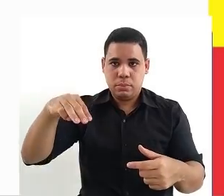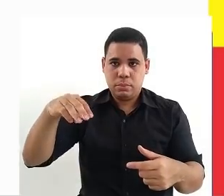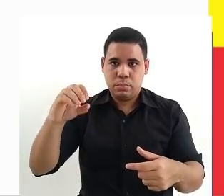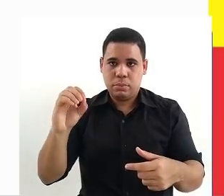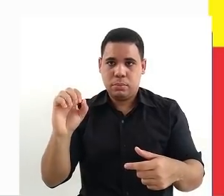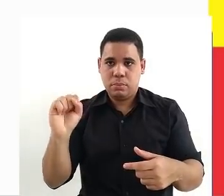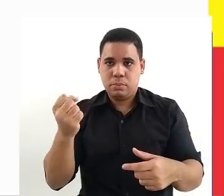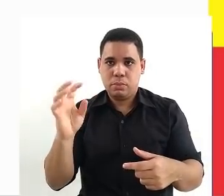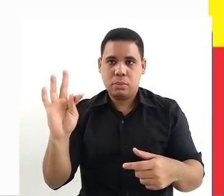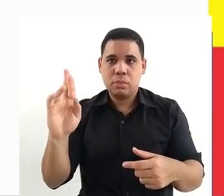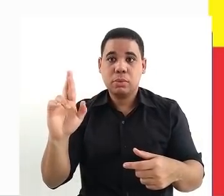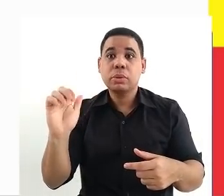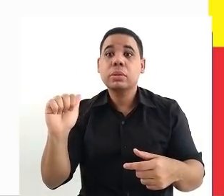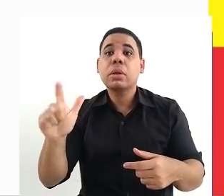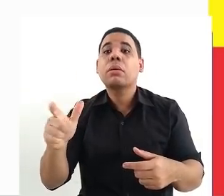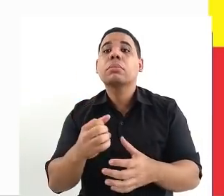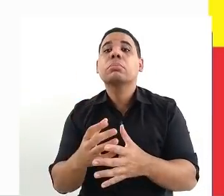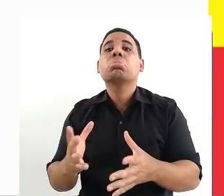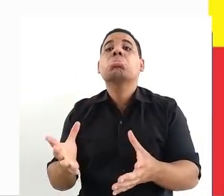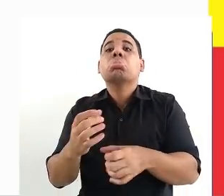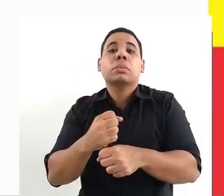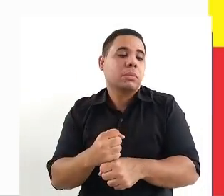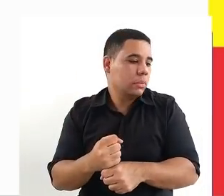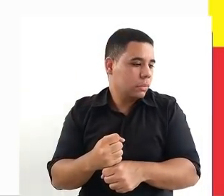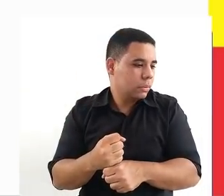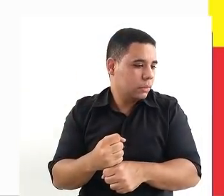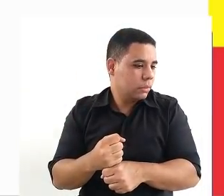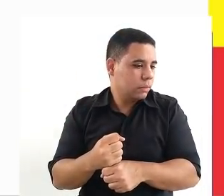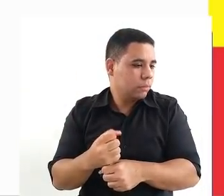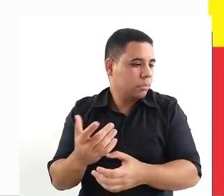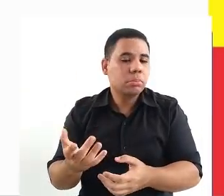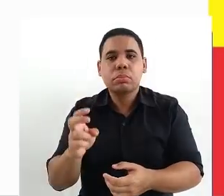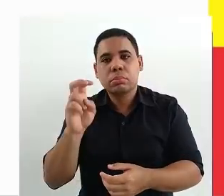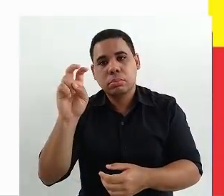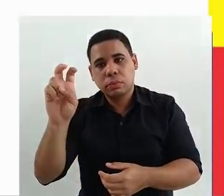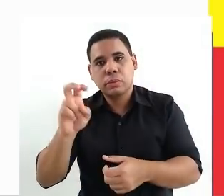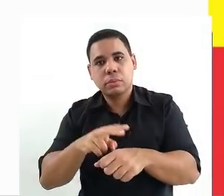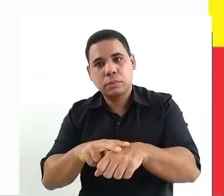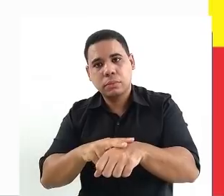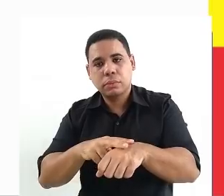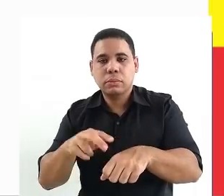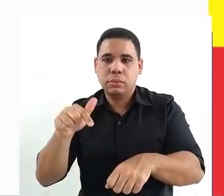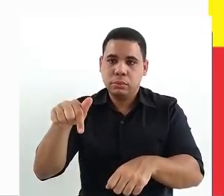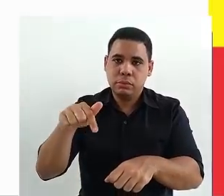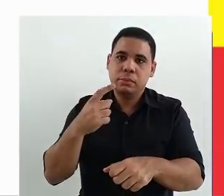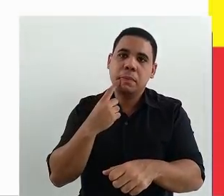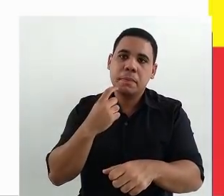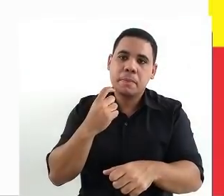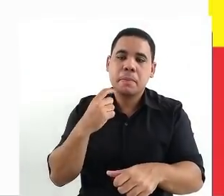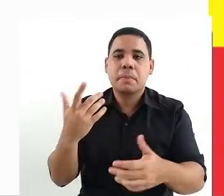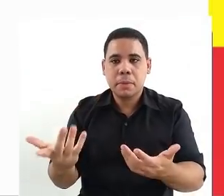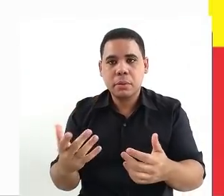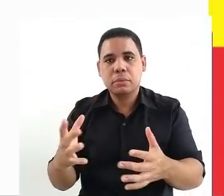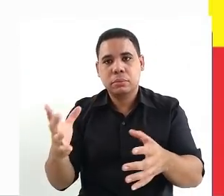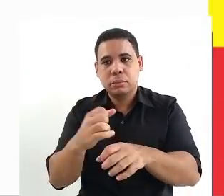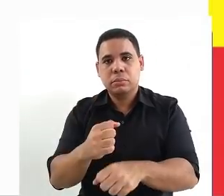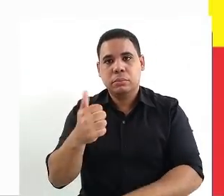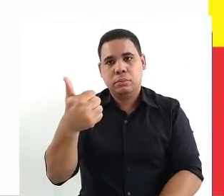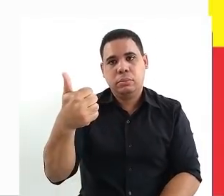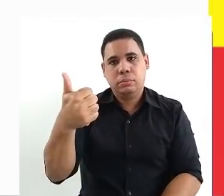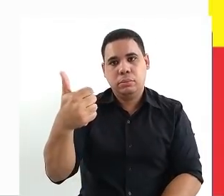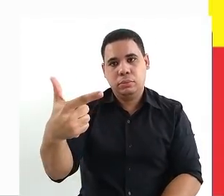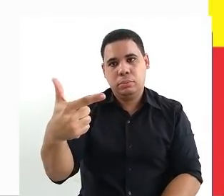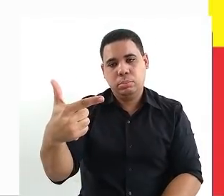quanto? De 5 verdes com 7 vermelhas. Então, de 12. De 12 elementos, eu posso